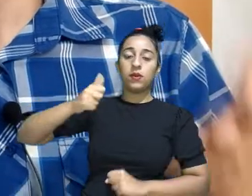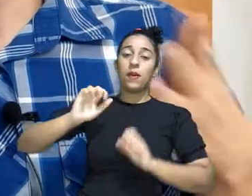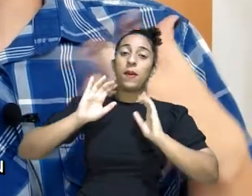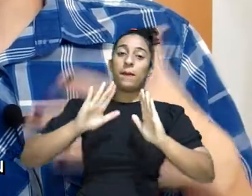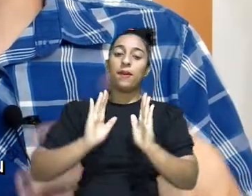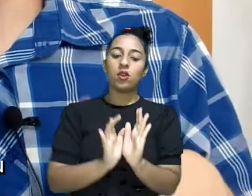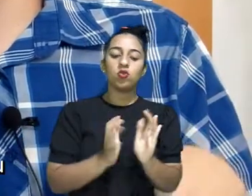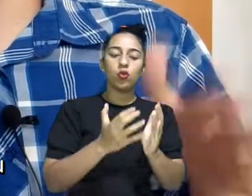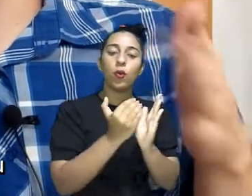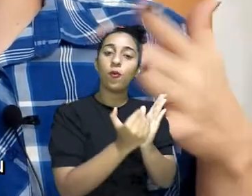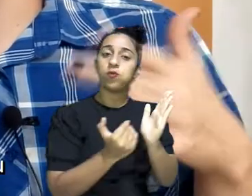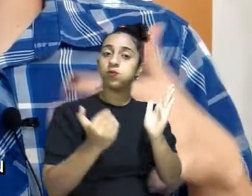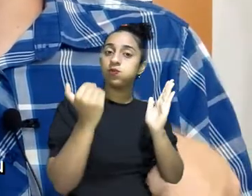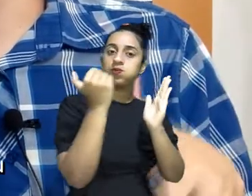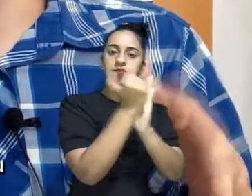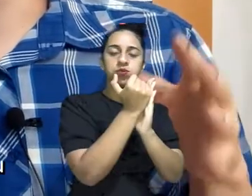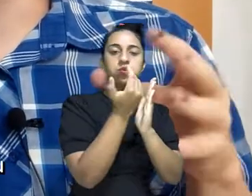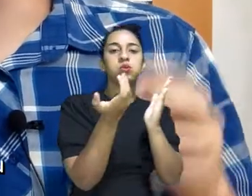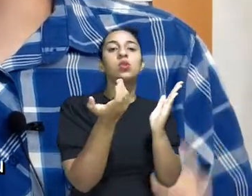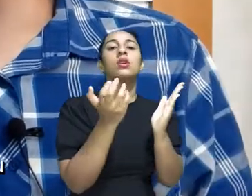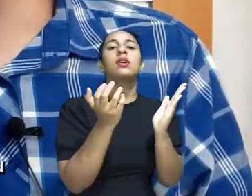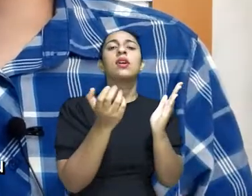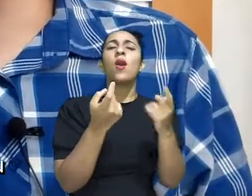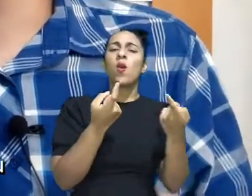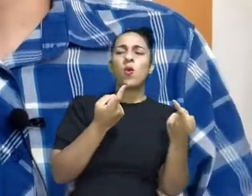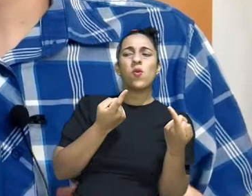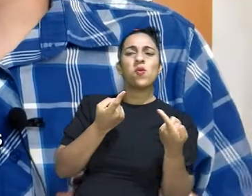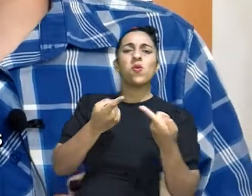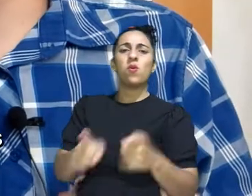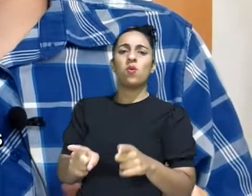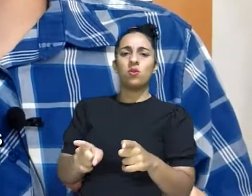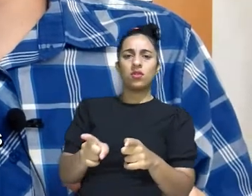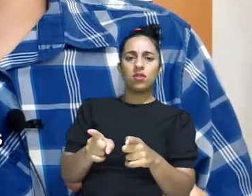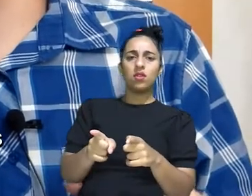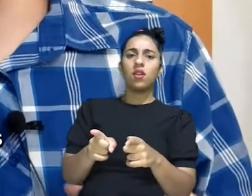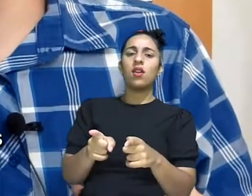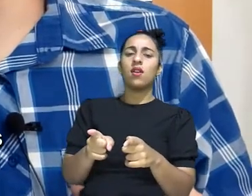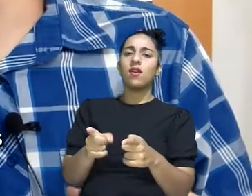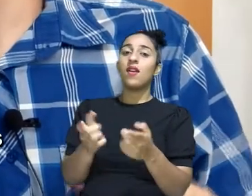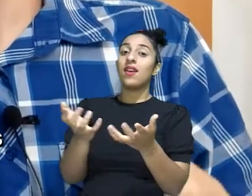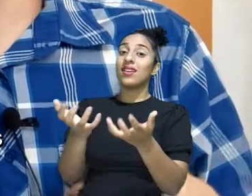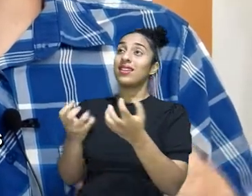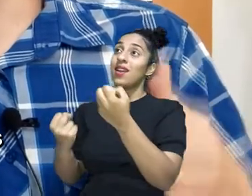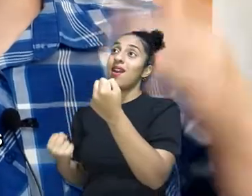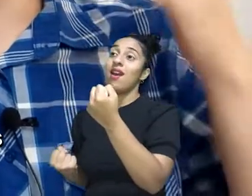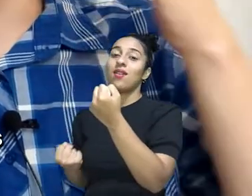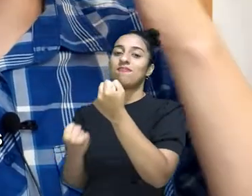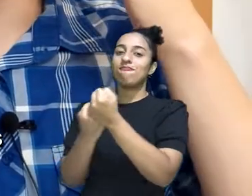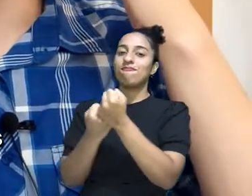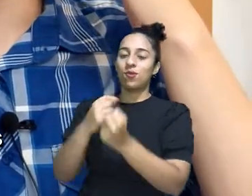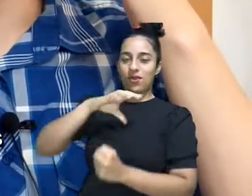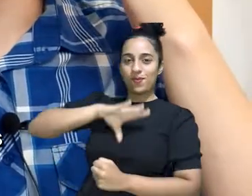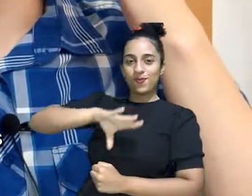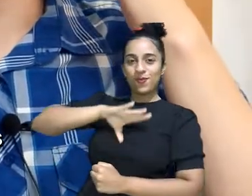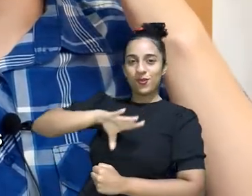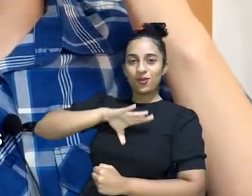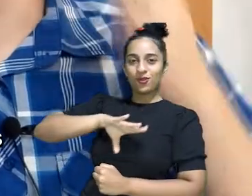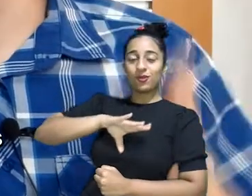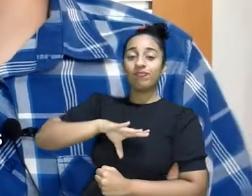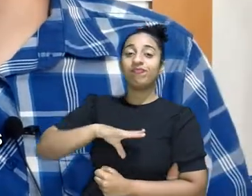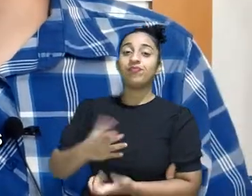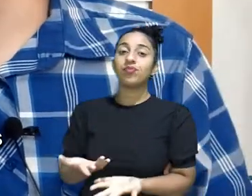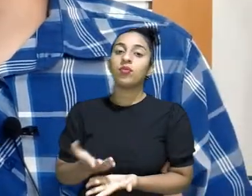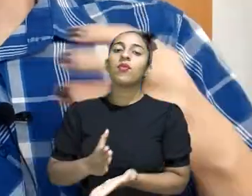Pedro Primeiro as elites e parte da população de Montevidéu se manifestaram contra e favoráveis